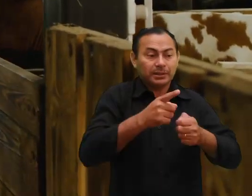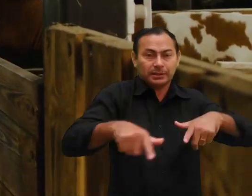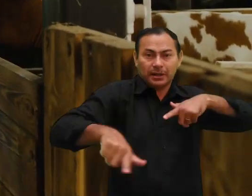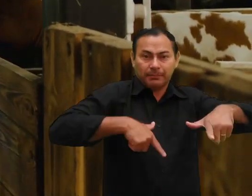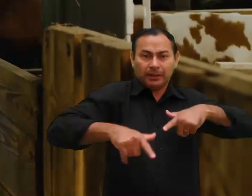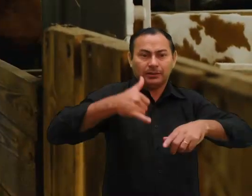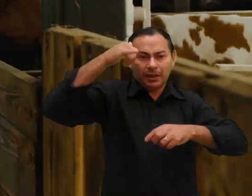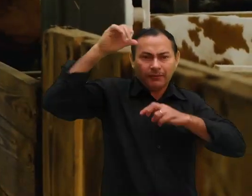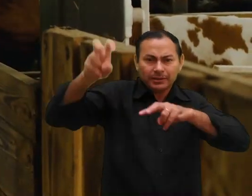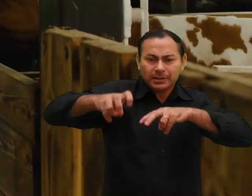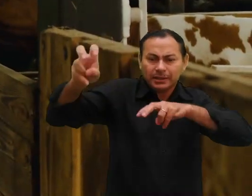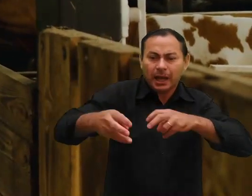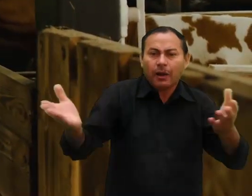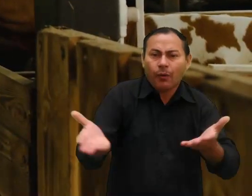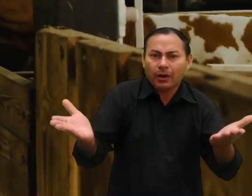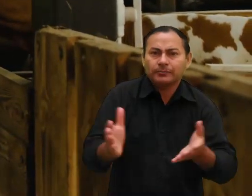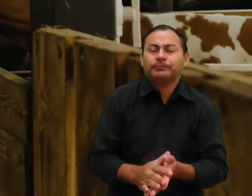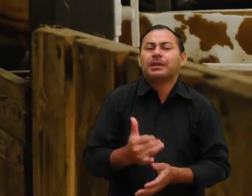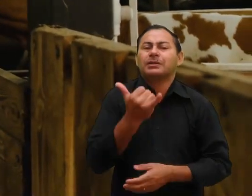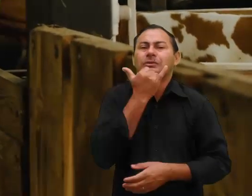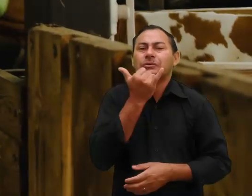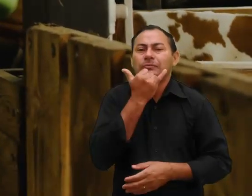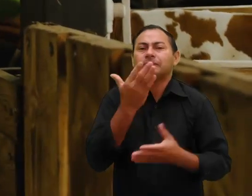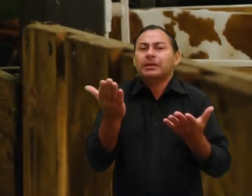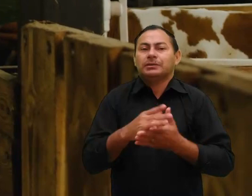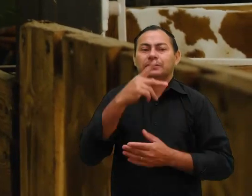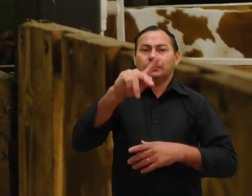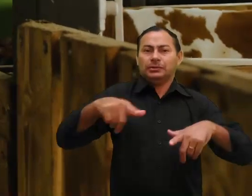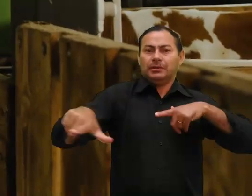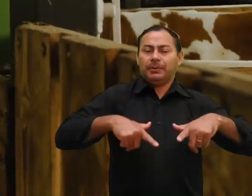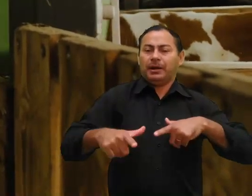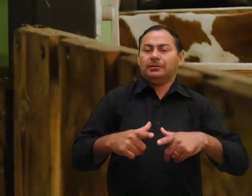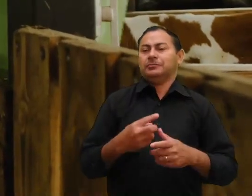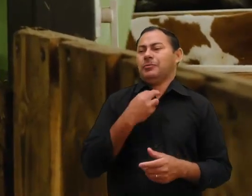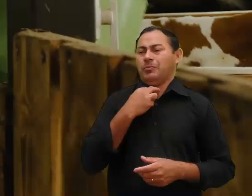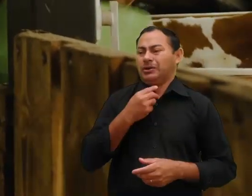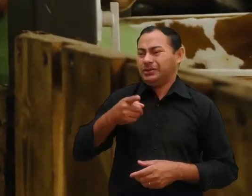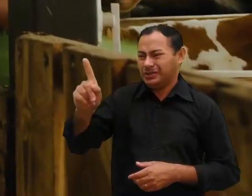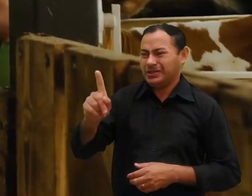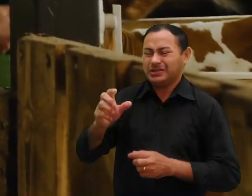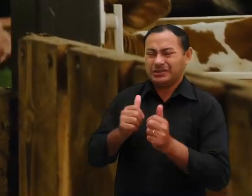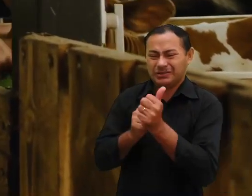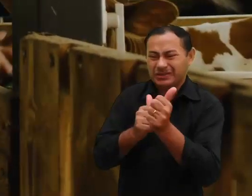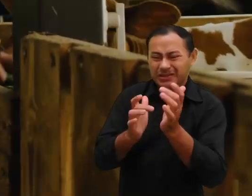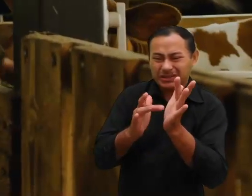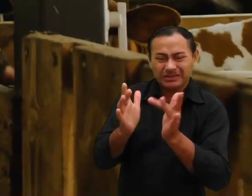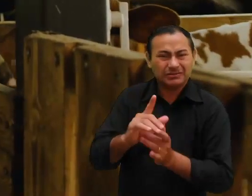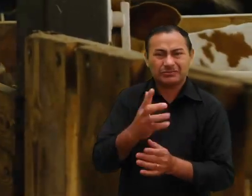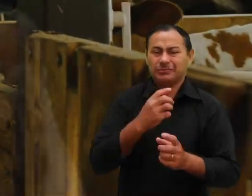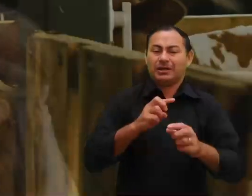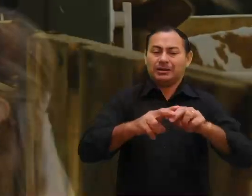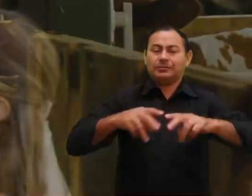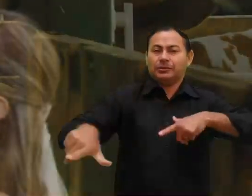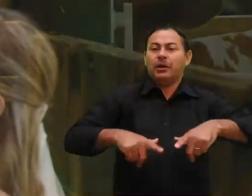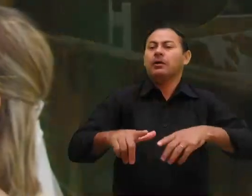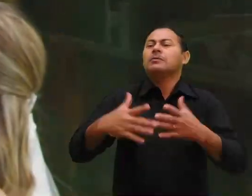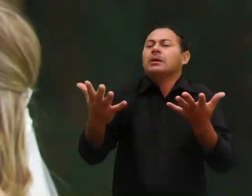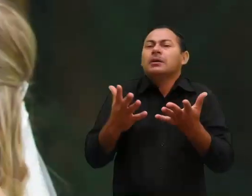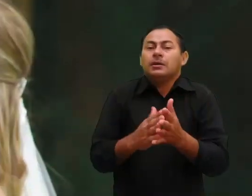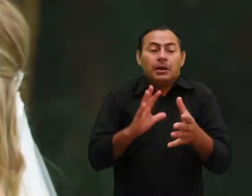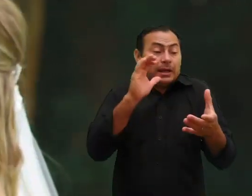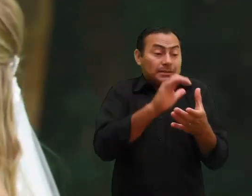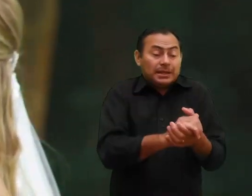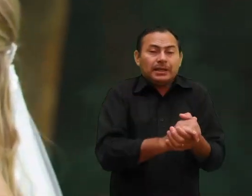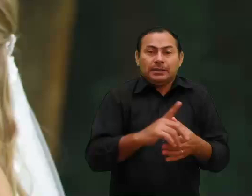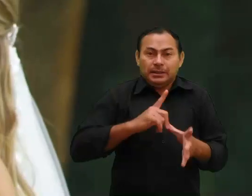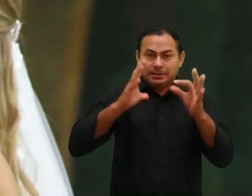preciso ir trabalhar na fazenda agora. A desculpa deste era o seu trabalho. Não posso ir por causa do meu trabalho. Outro ainda falou: acabei